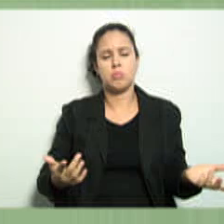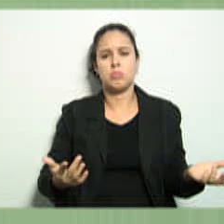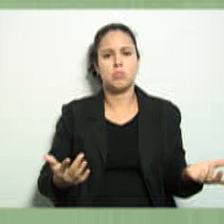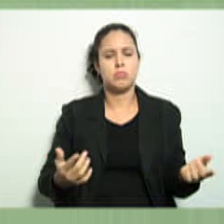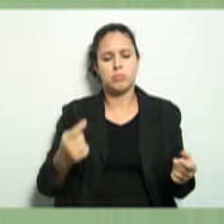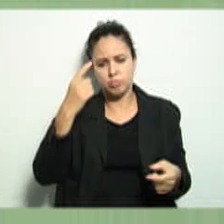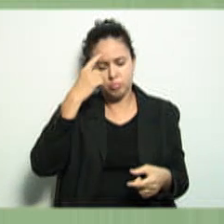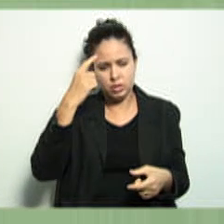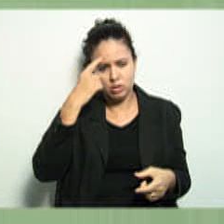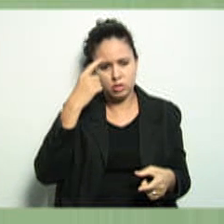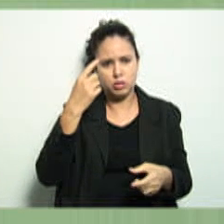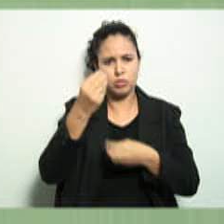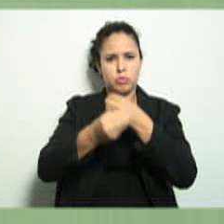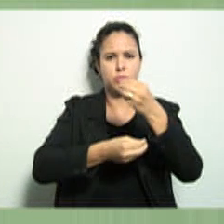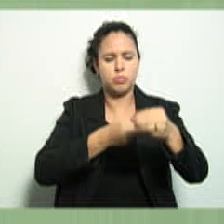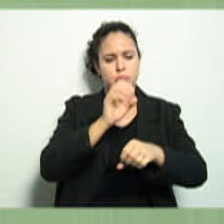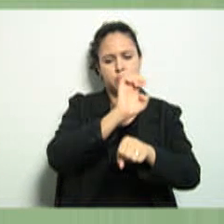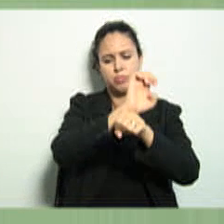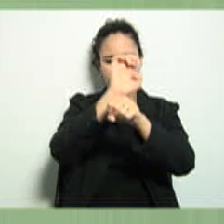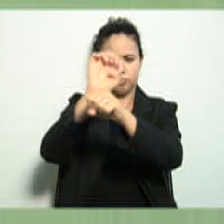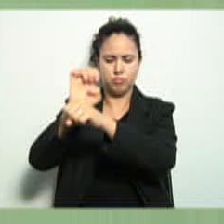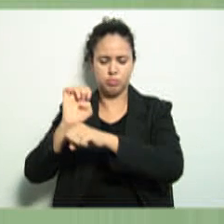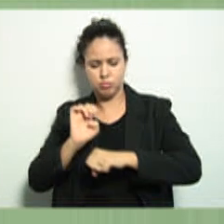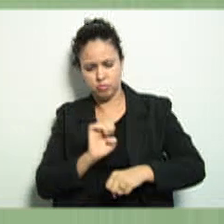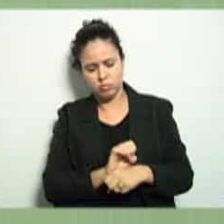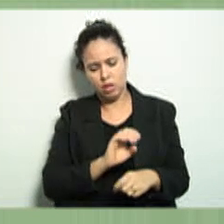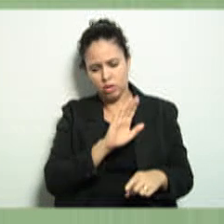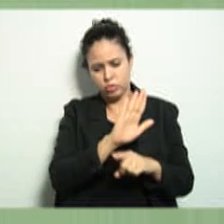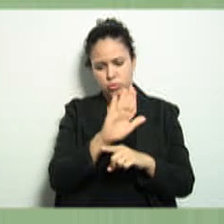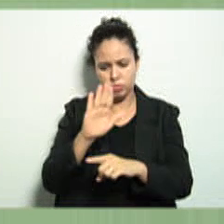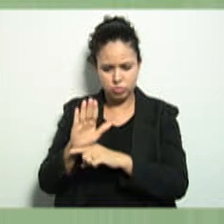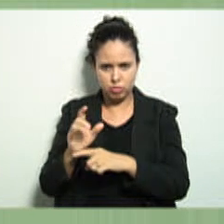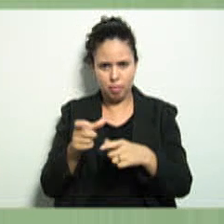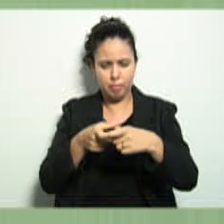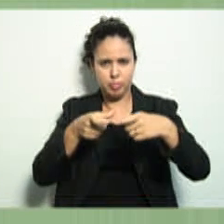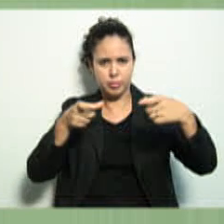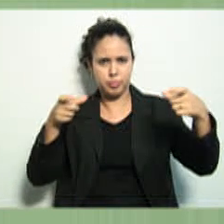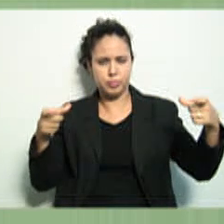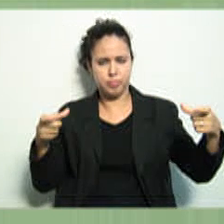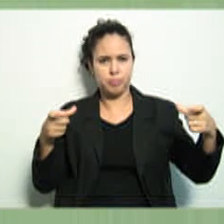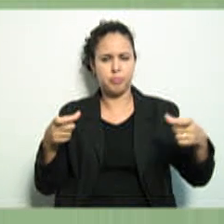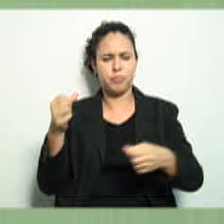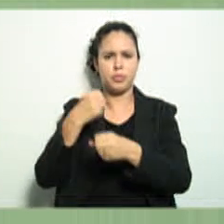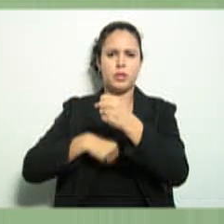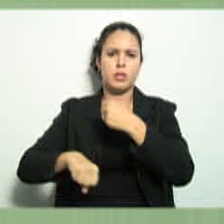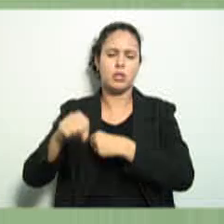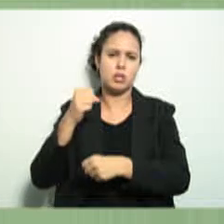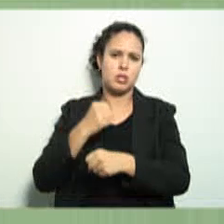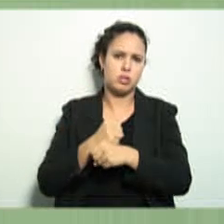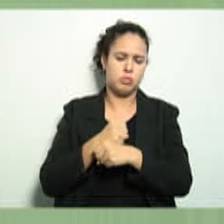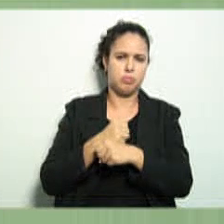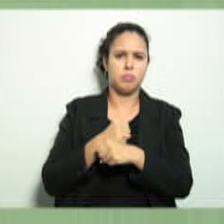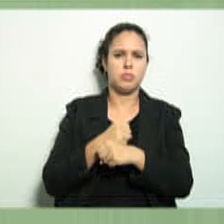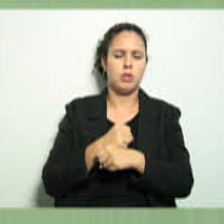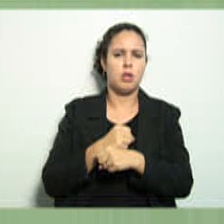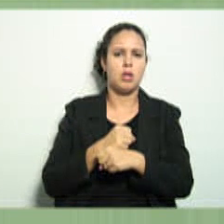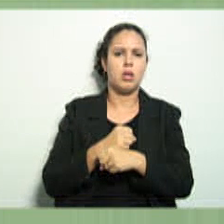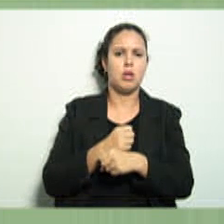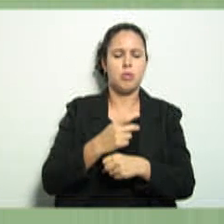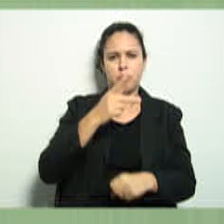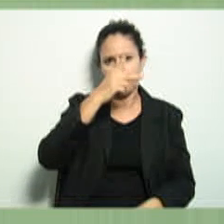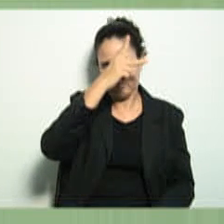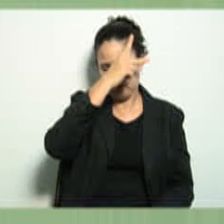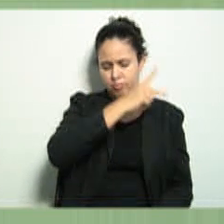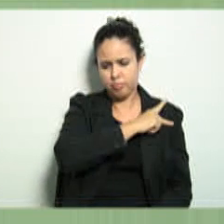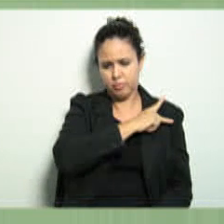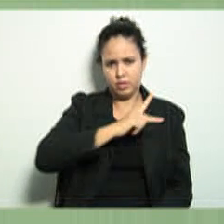viabilizar o desenvolvimento econômico do país. Nessa época, o governo, nosso presidente da República, era Juscelino Kubitschek,